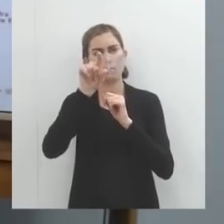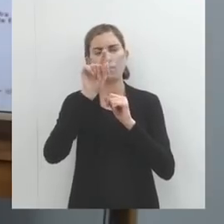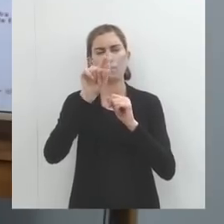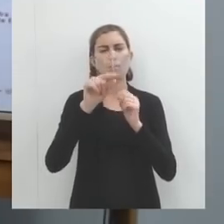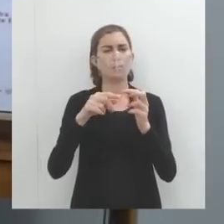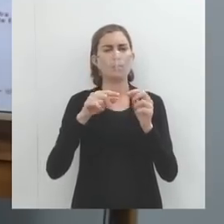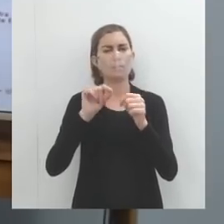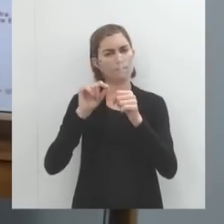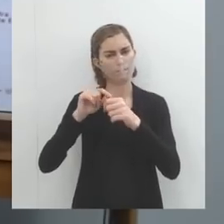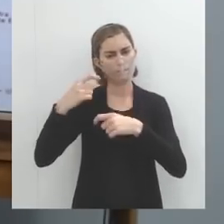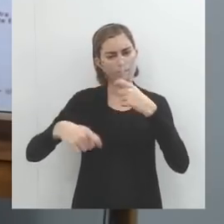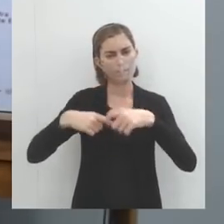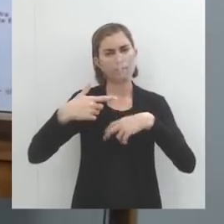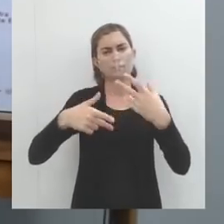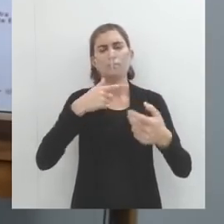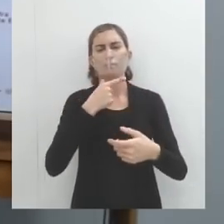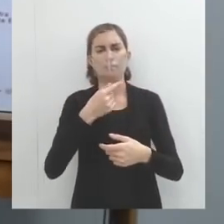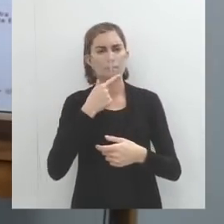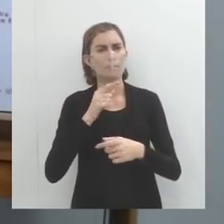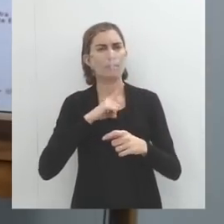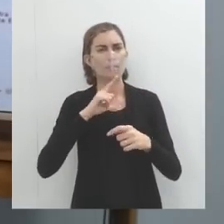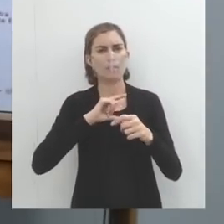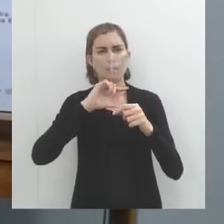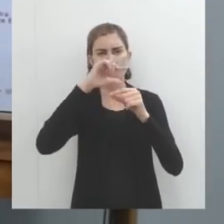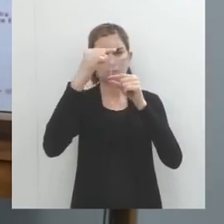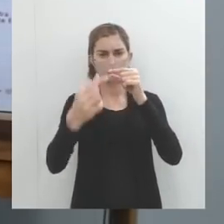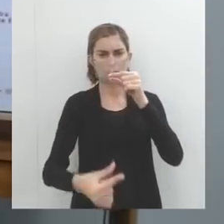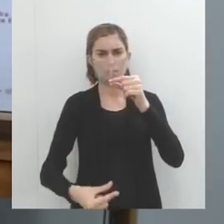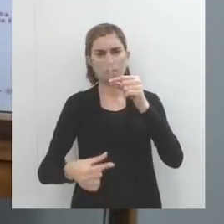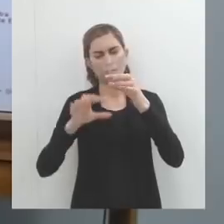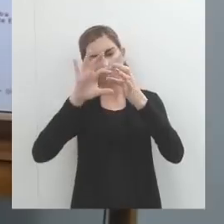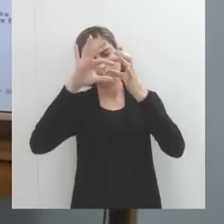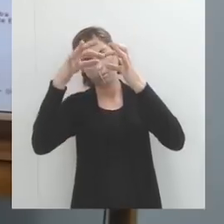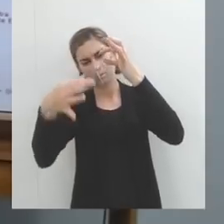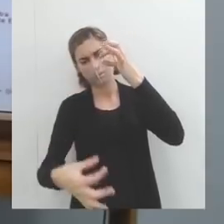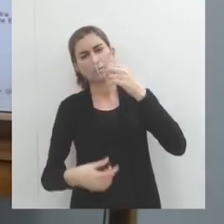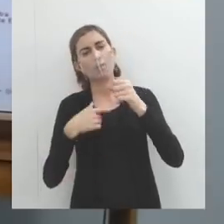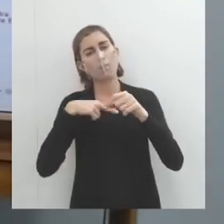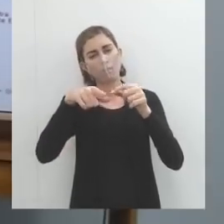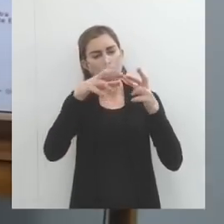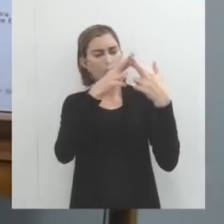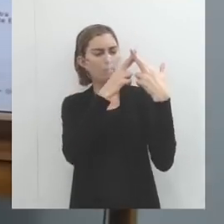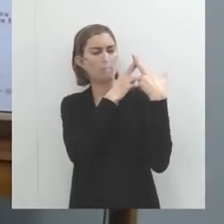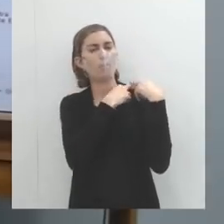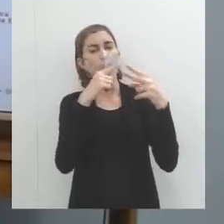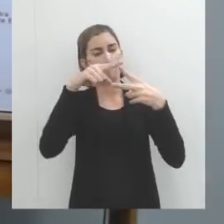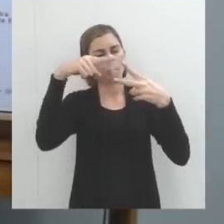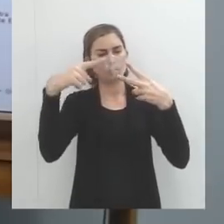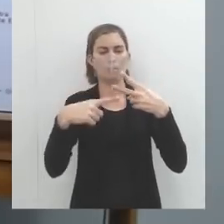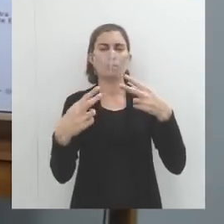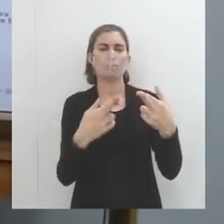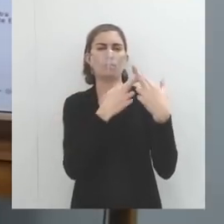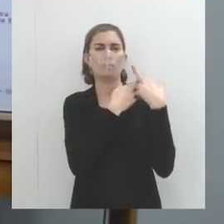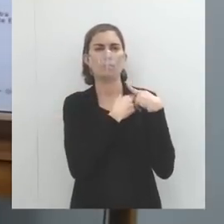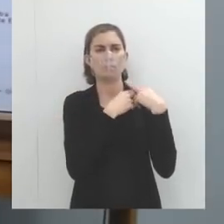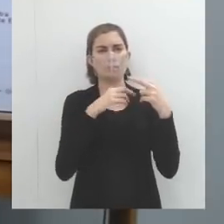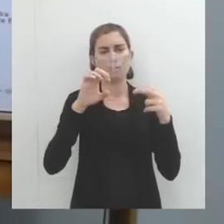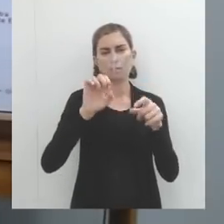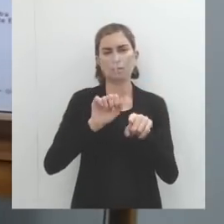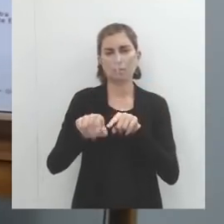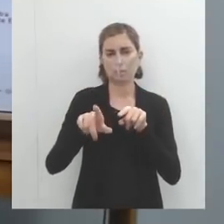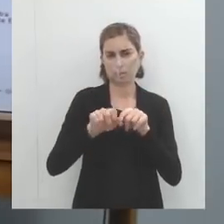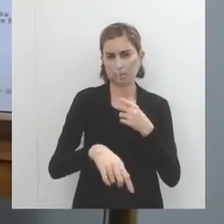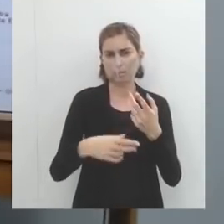órgão reprodutor masculino, tem um formato cilíndrico, tá? E ele é responsável por duas funções. A